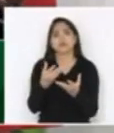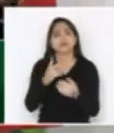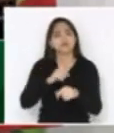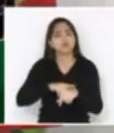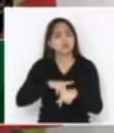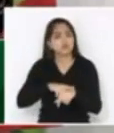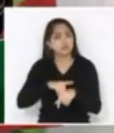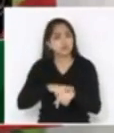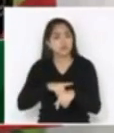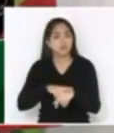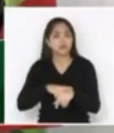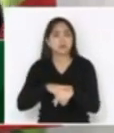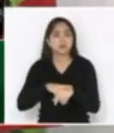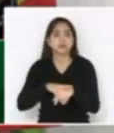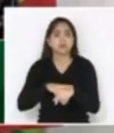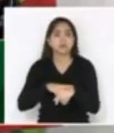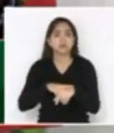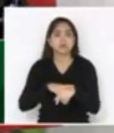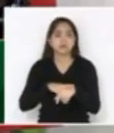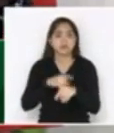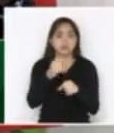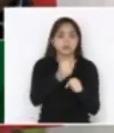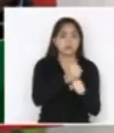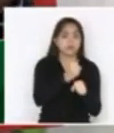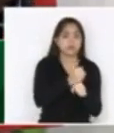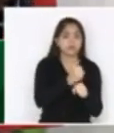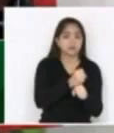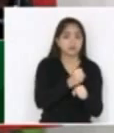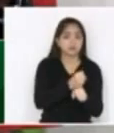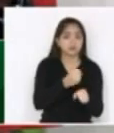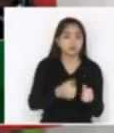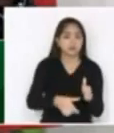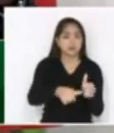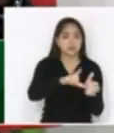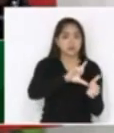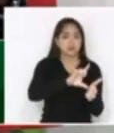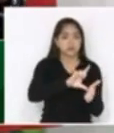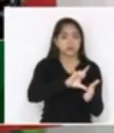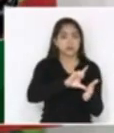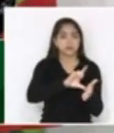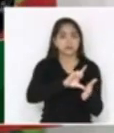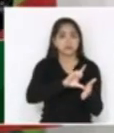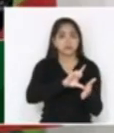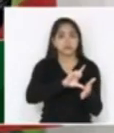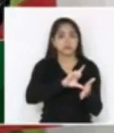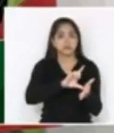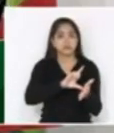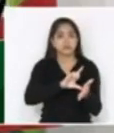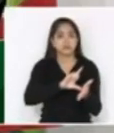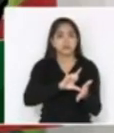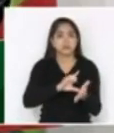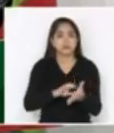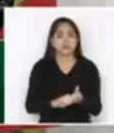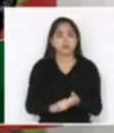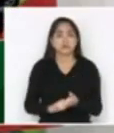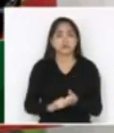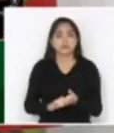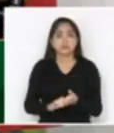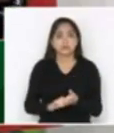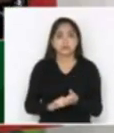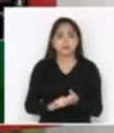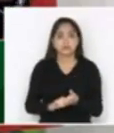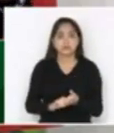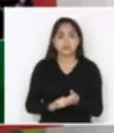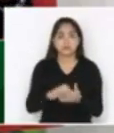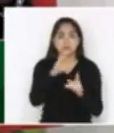em muitos momentos, né, dessa obra lá de Santana. E ali vai passar por muitas